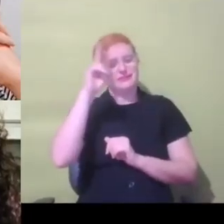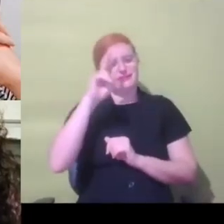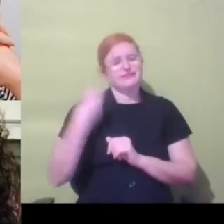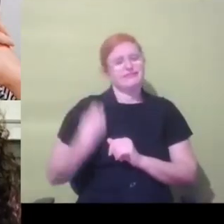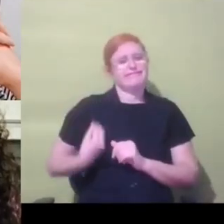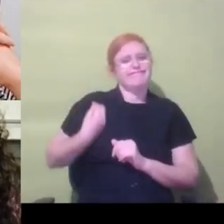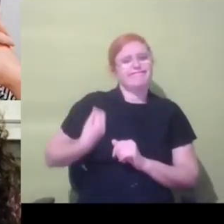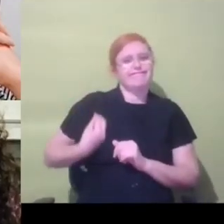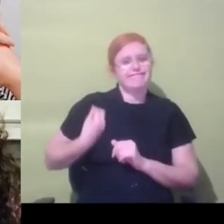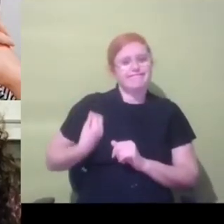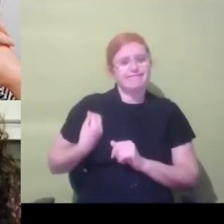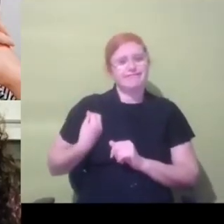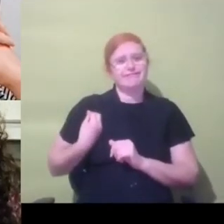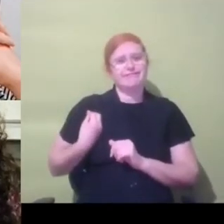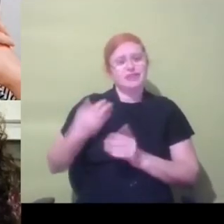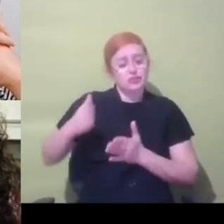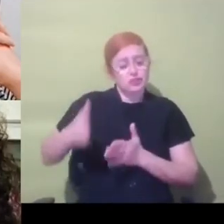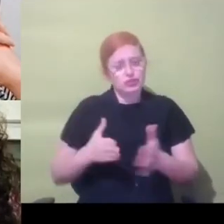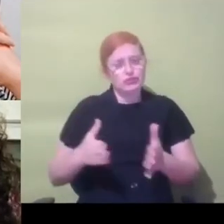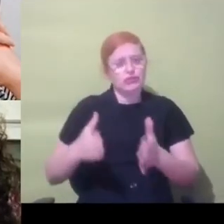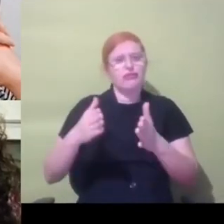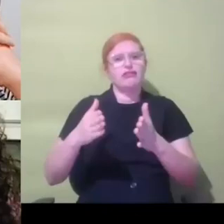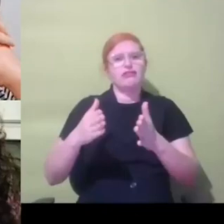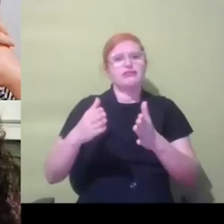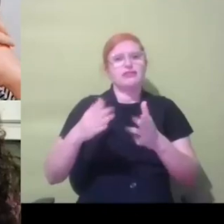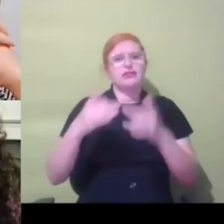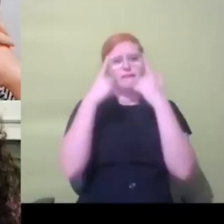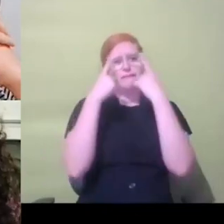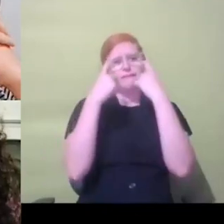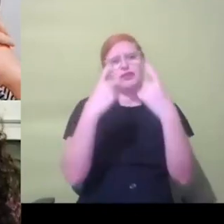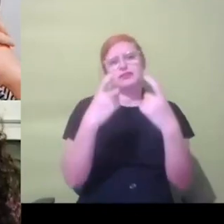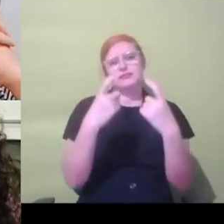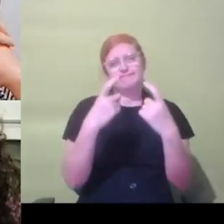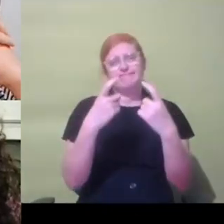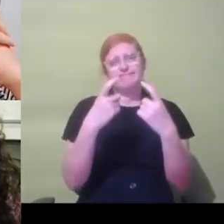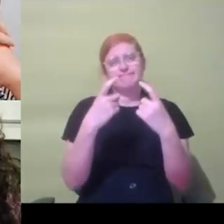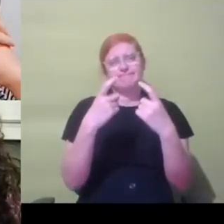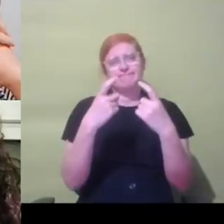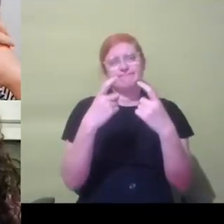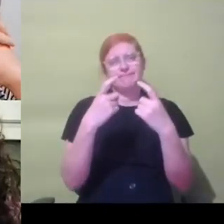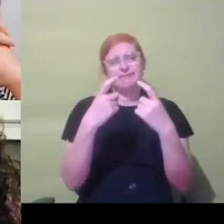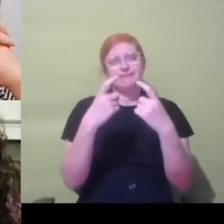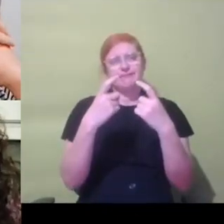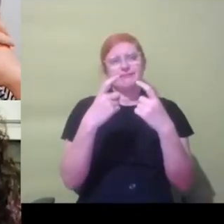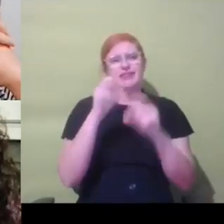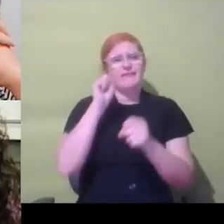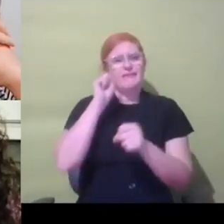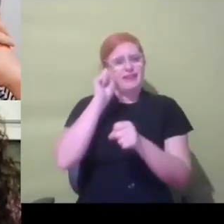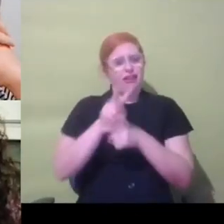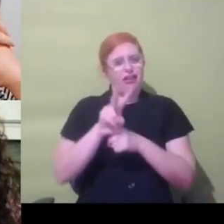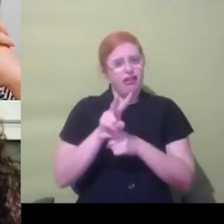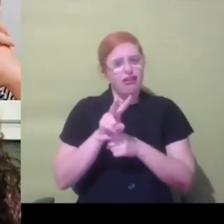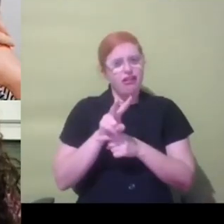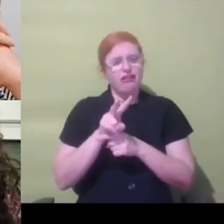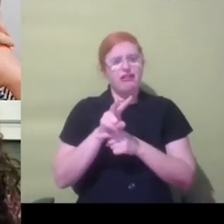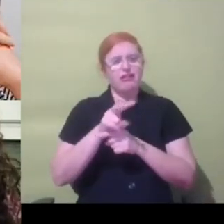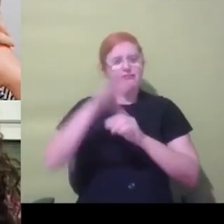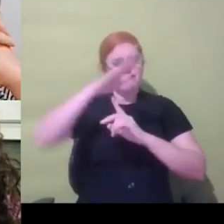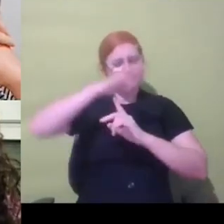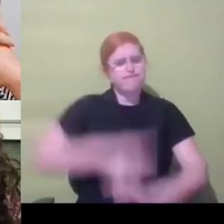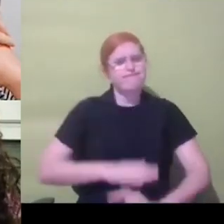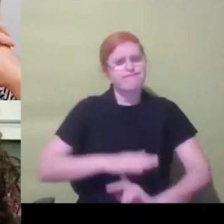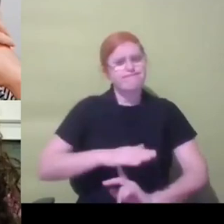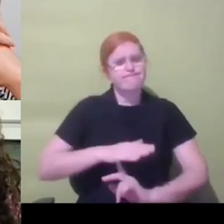histórias, vivências, no caminho, violências, ditos tóxicos,